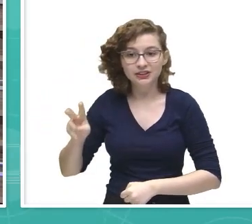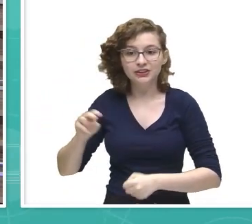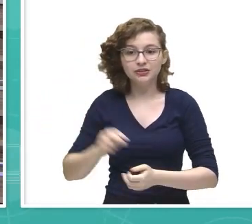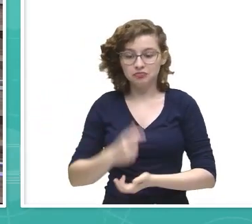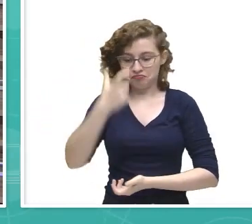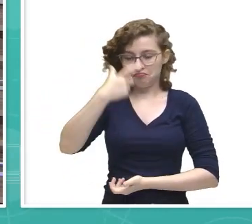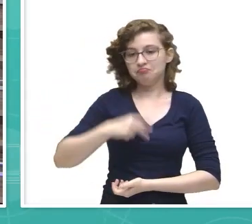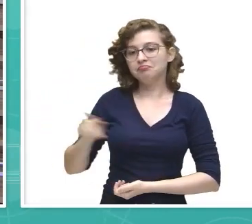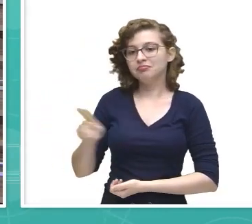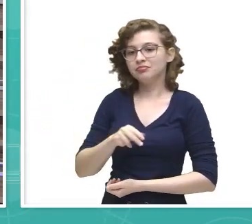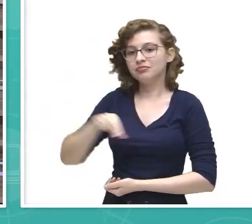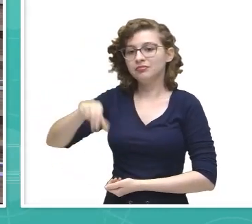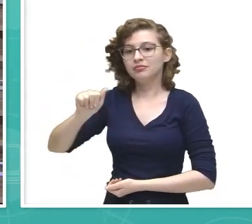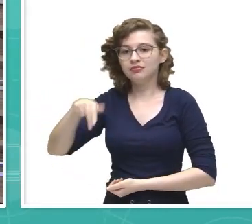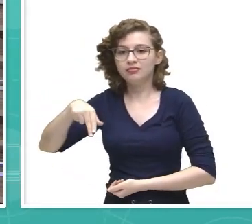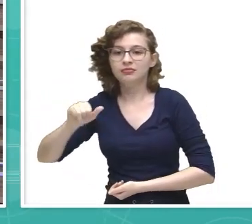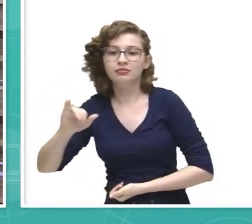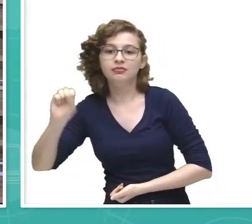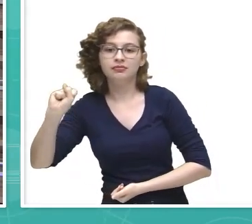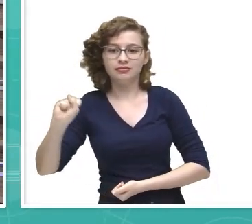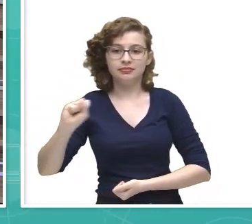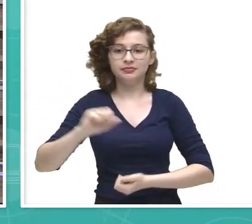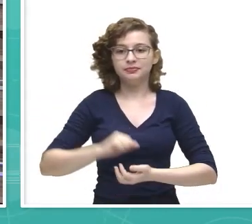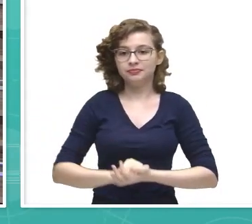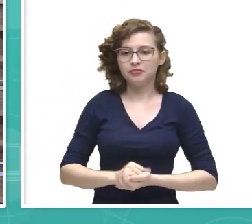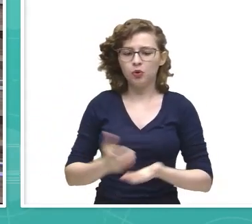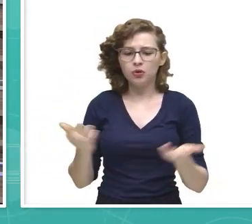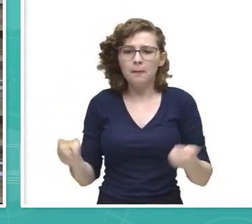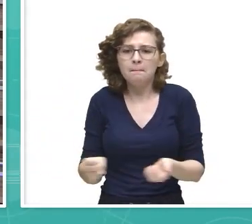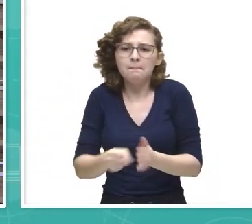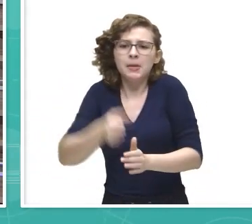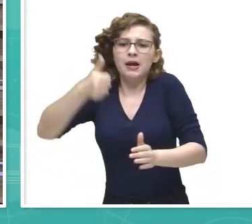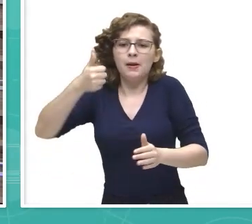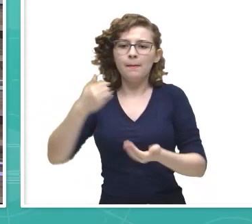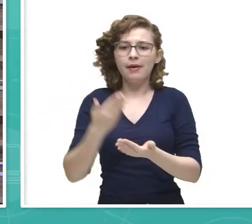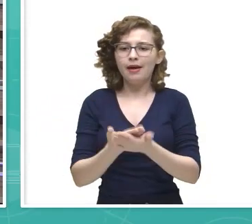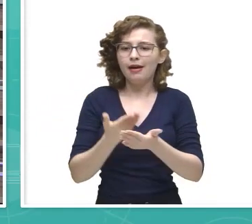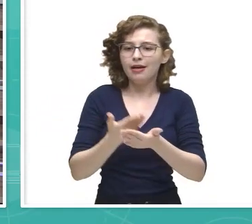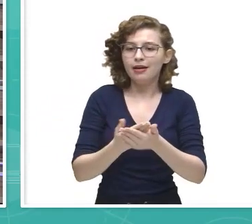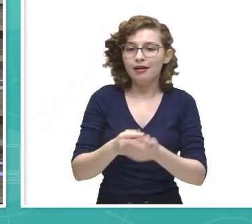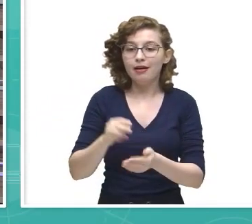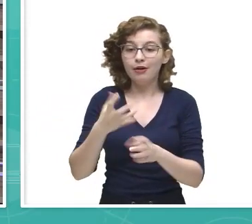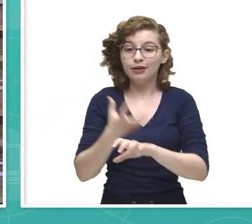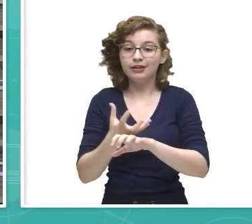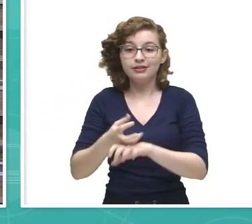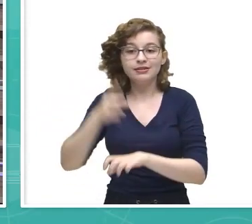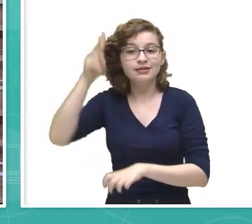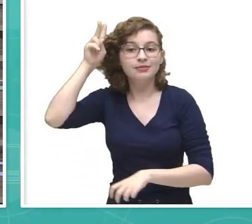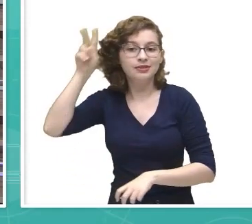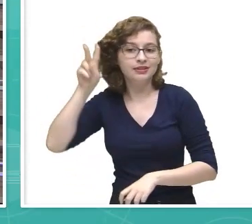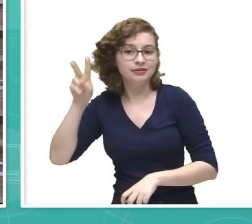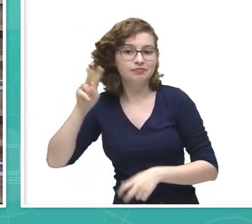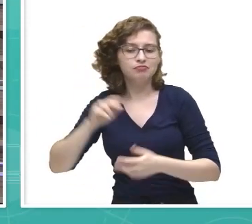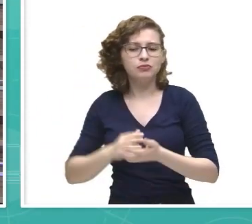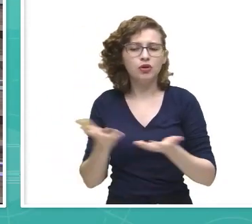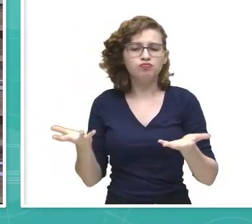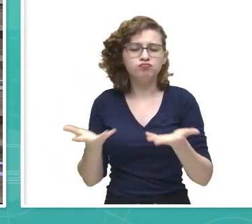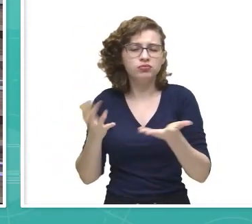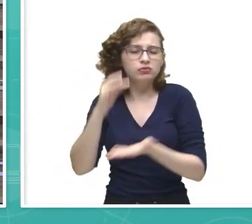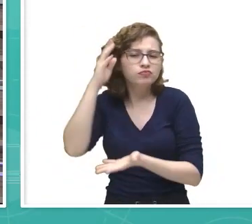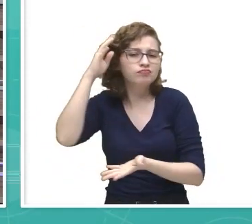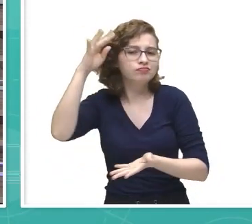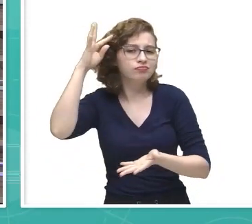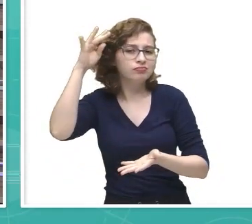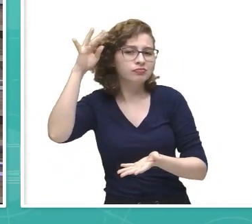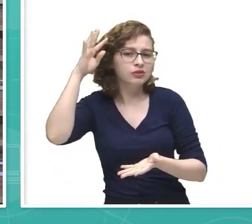sua primeira aula de História. A gente vai abordar uma temática muito legal, muito bacana da gente refletir um pouquinho sobre ela, que é um pouquinho